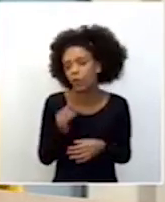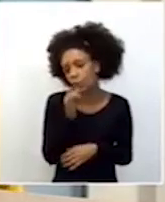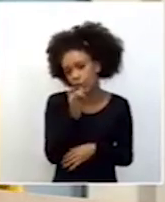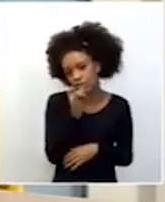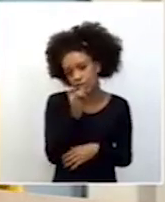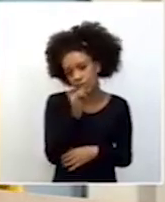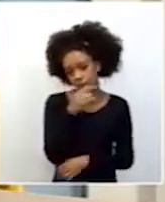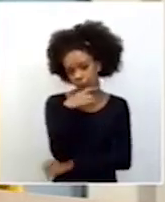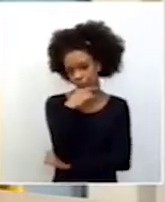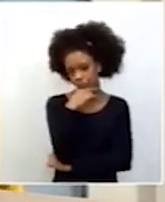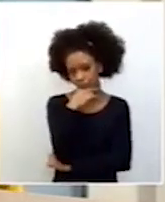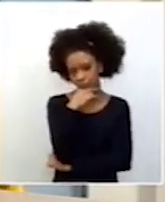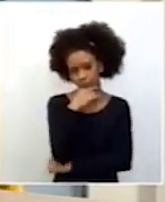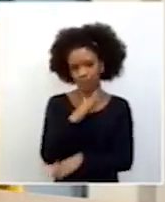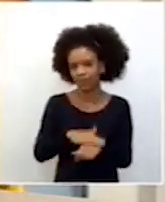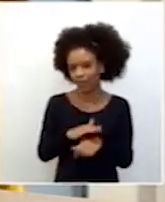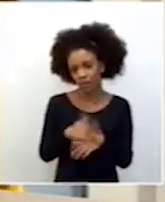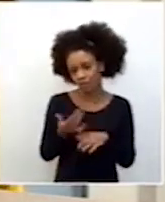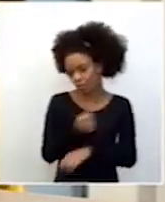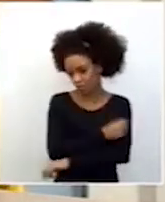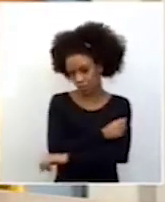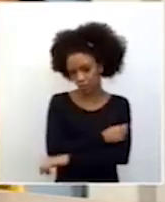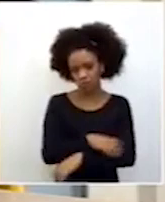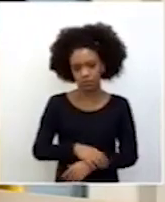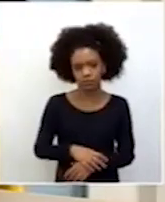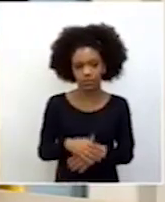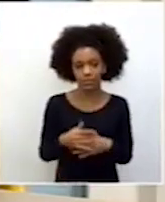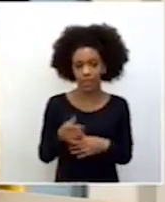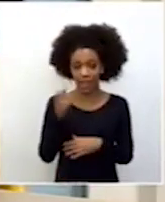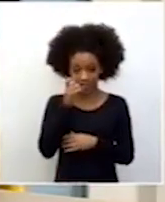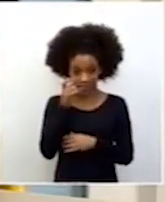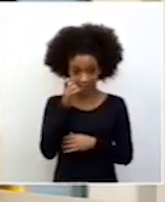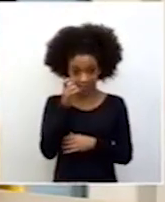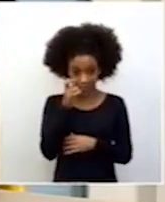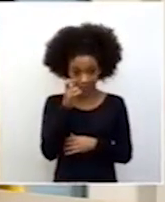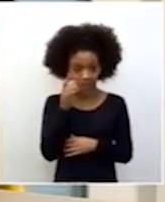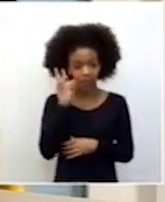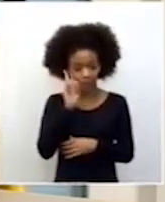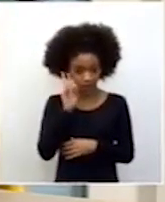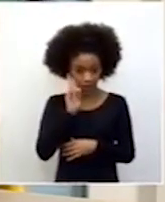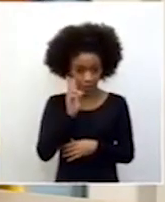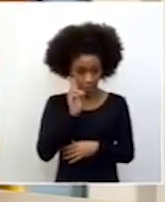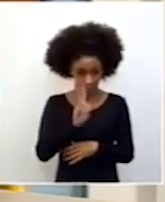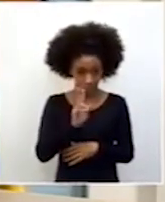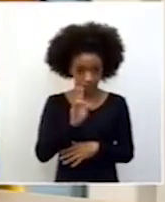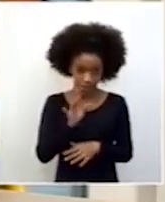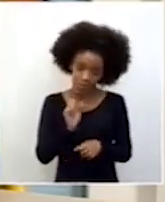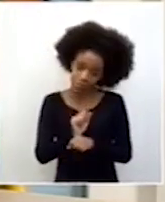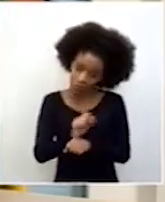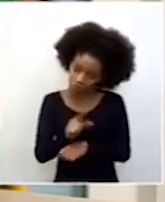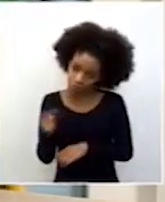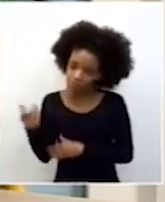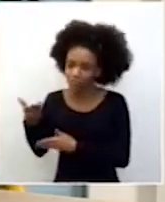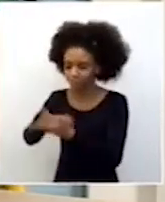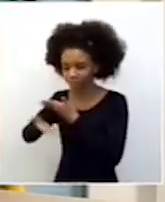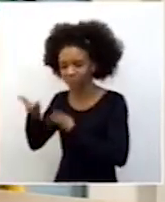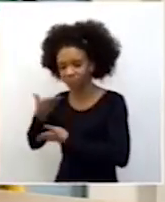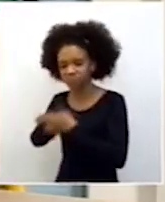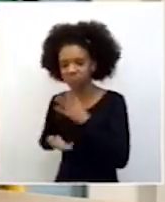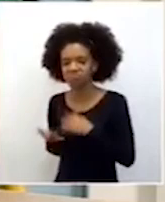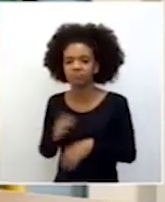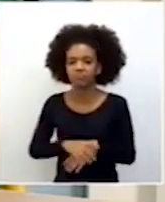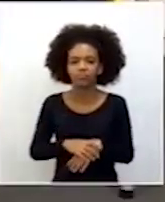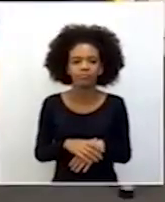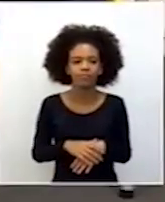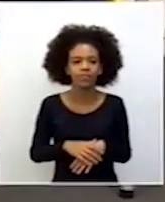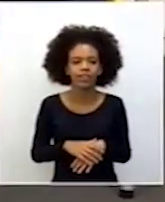exemplo que eu faço muito com meus alunos. Meus alunos que estiverem assistindo, eles vão lembrar, espero que vocês comentem aí, que eu faço,